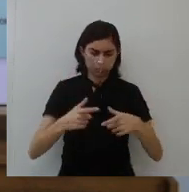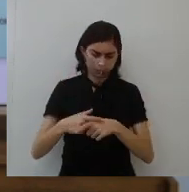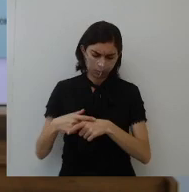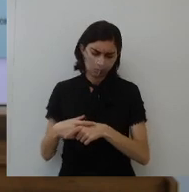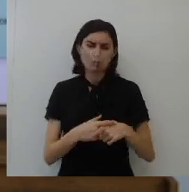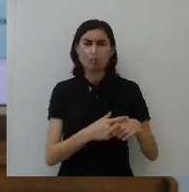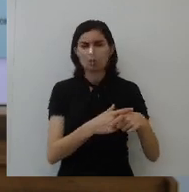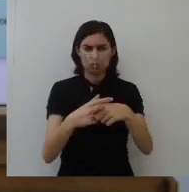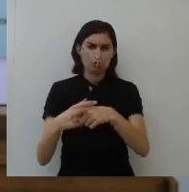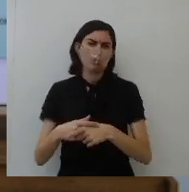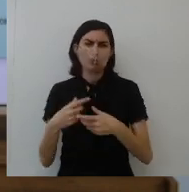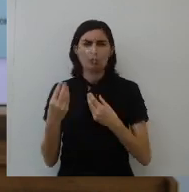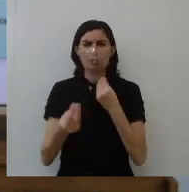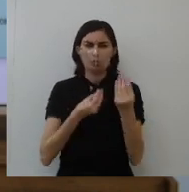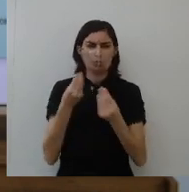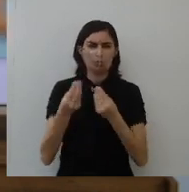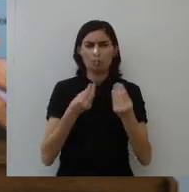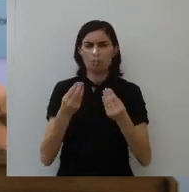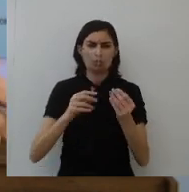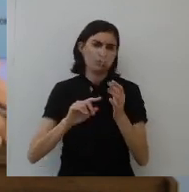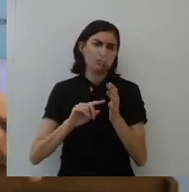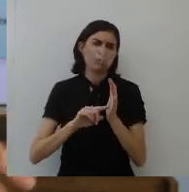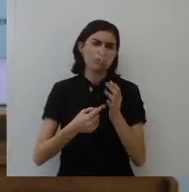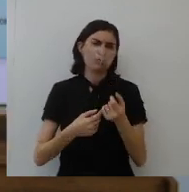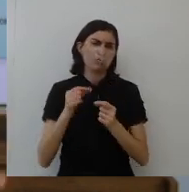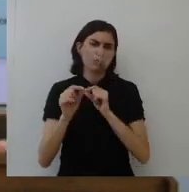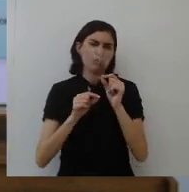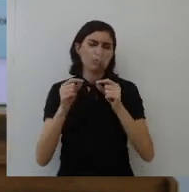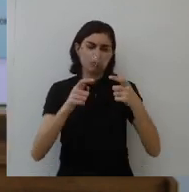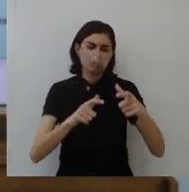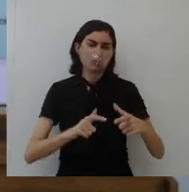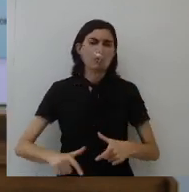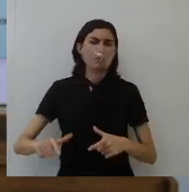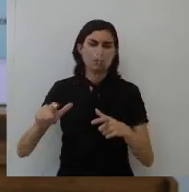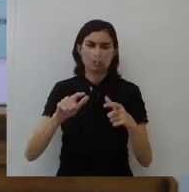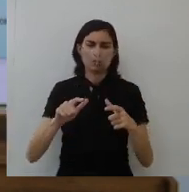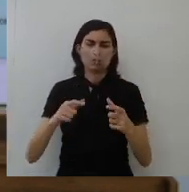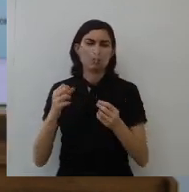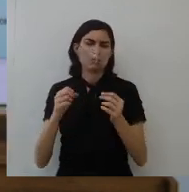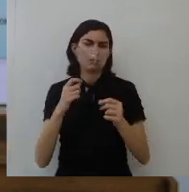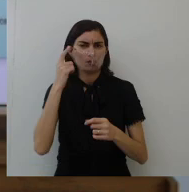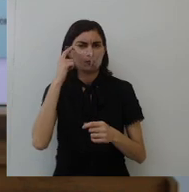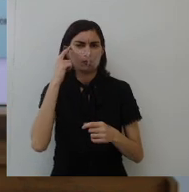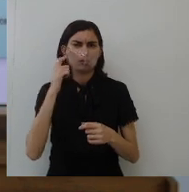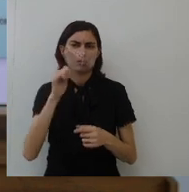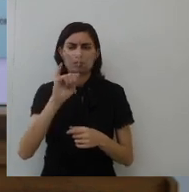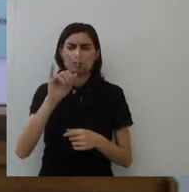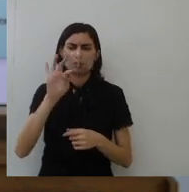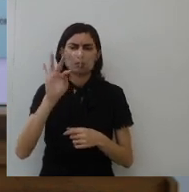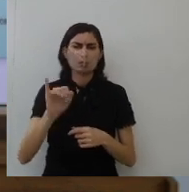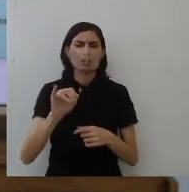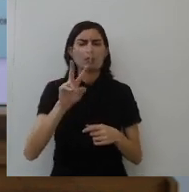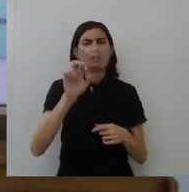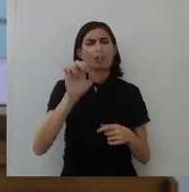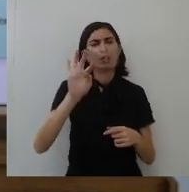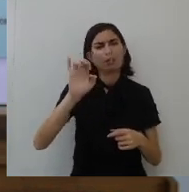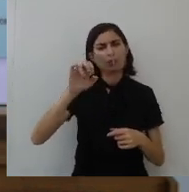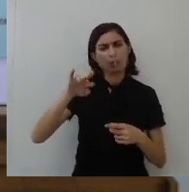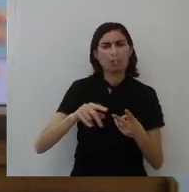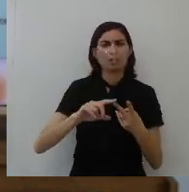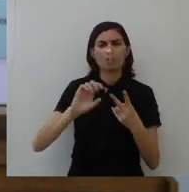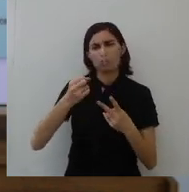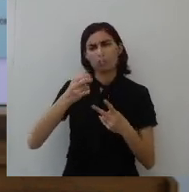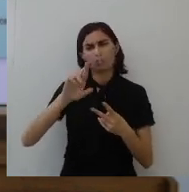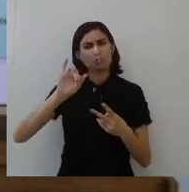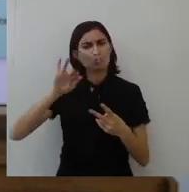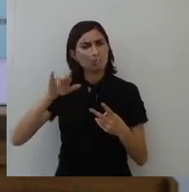de menor porte, como seriam classificadas então como cidades locais, né? Você pode pensar em Iati, vertente do Lério,